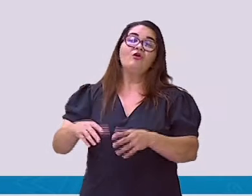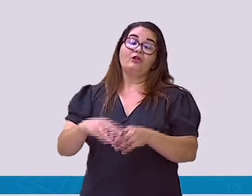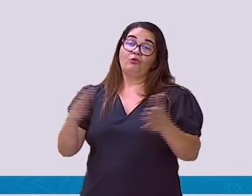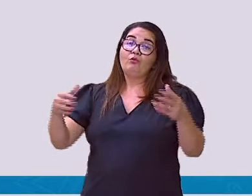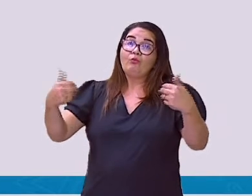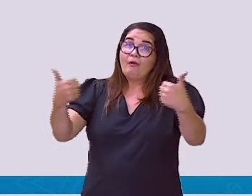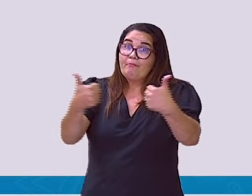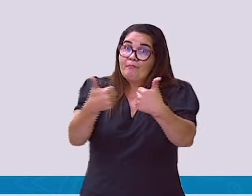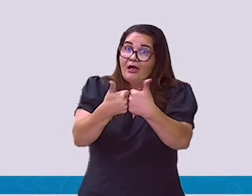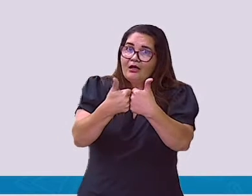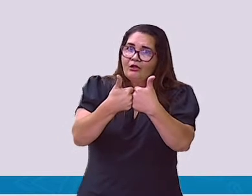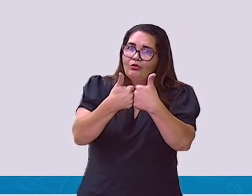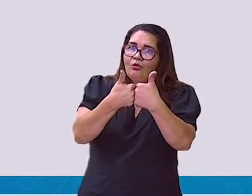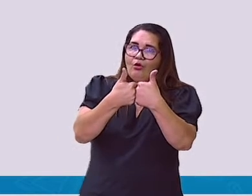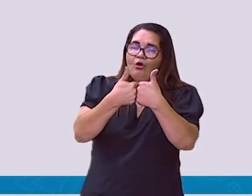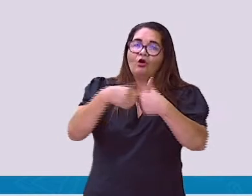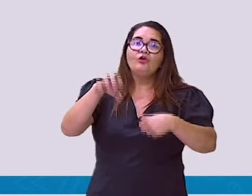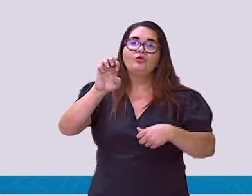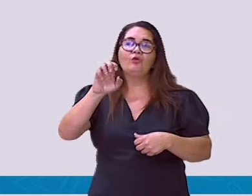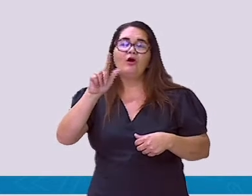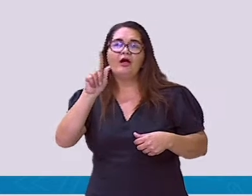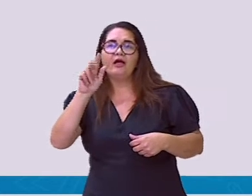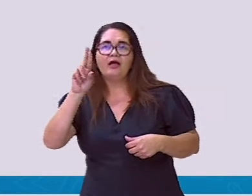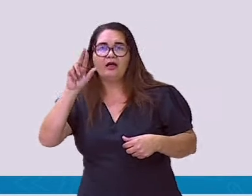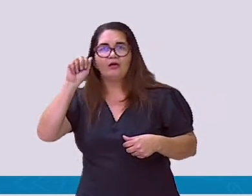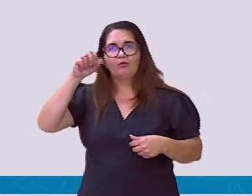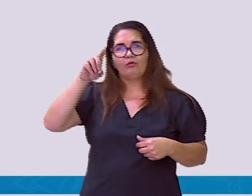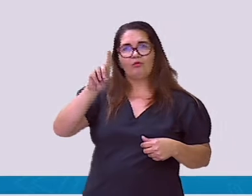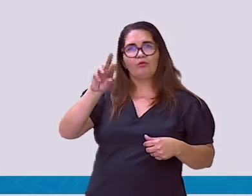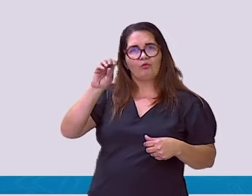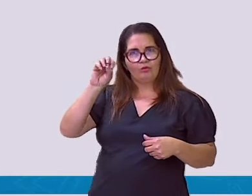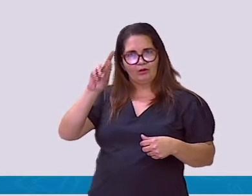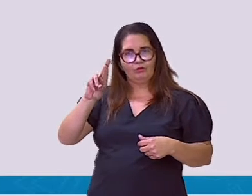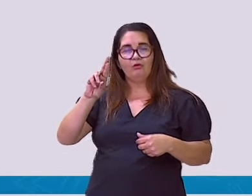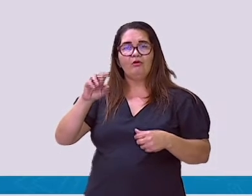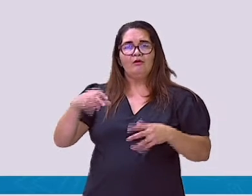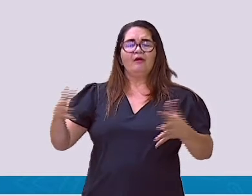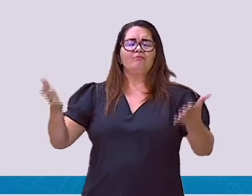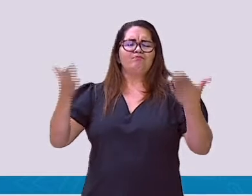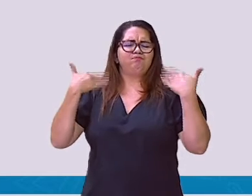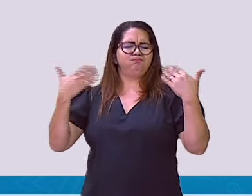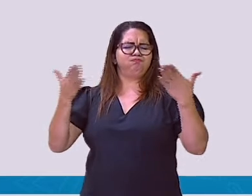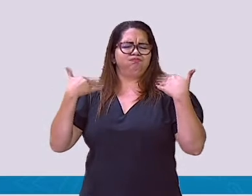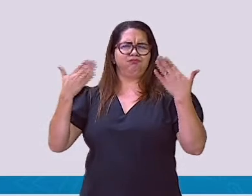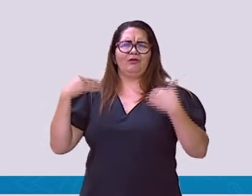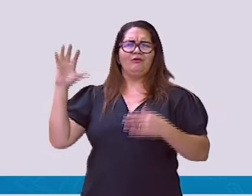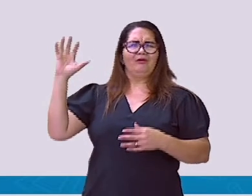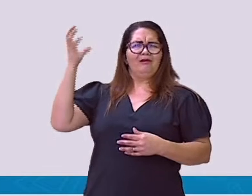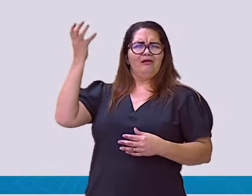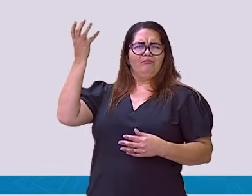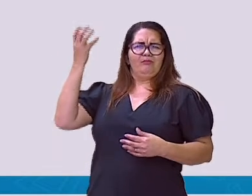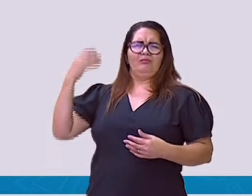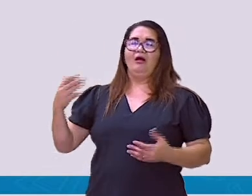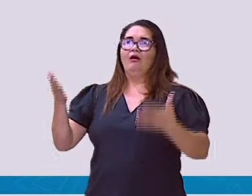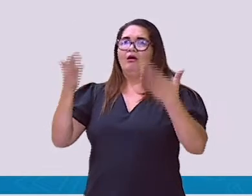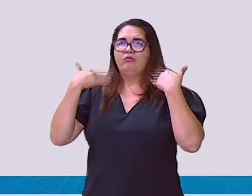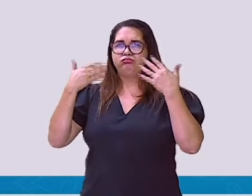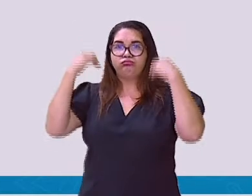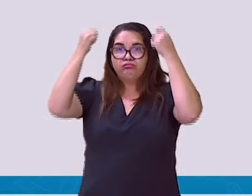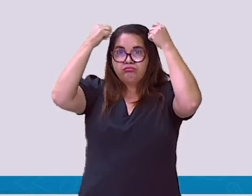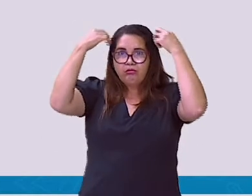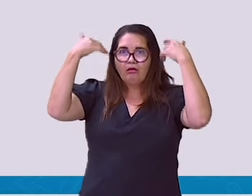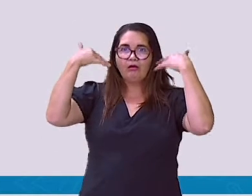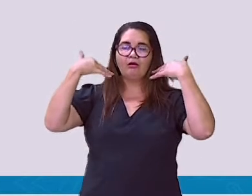quente. Os climas tropicais são mais quentes. E aí, o que nós temos